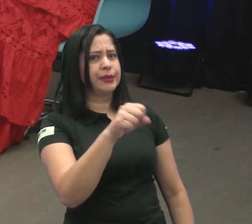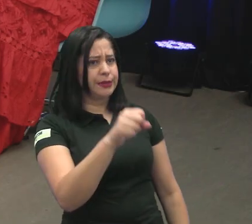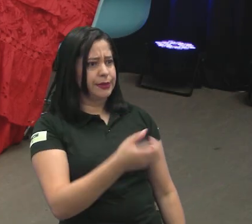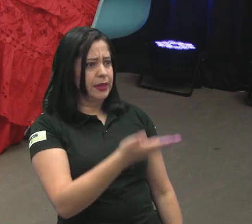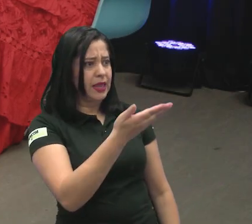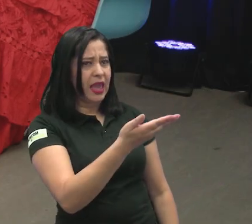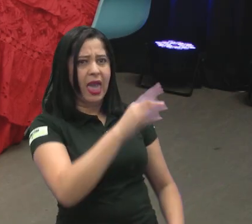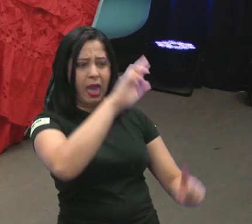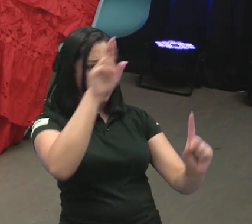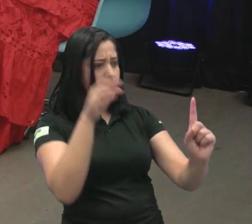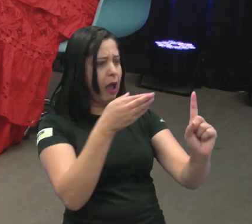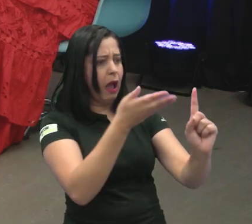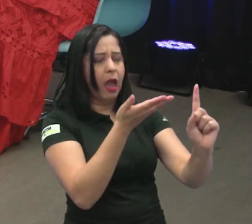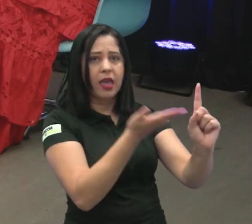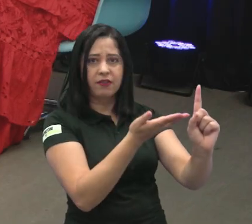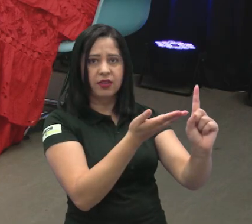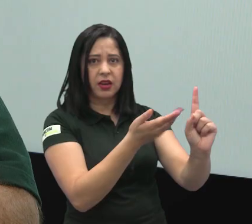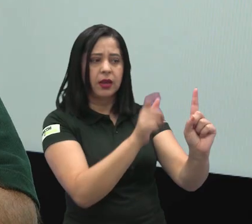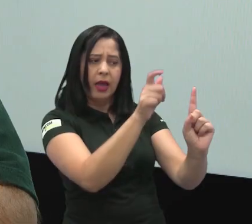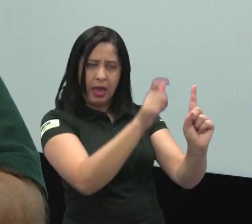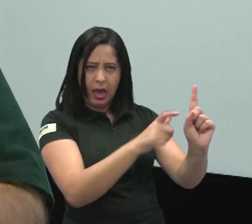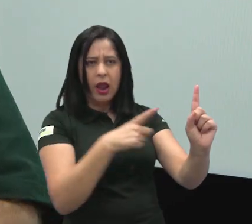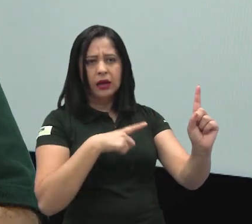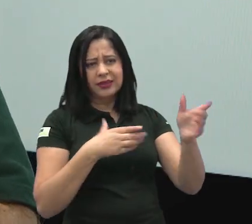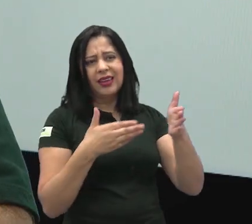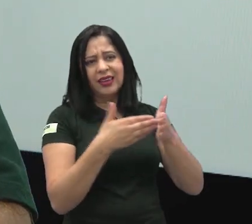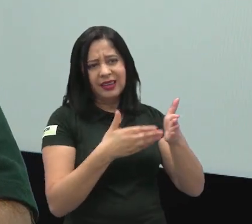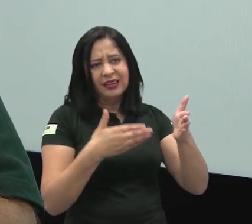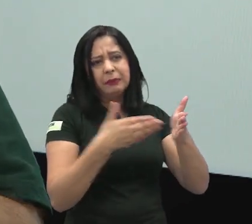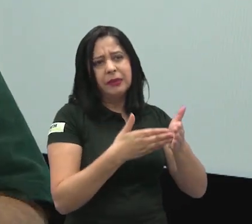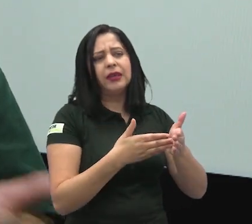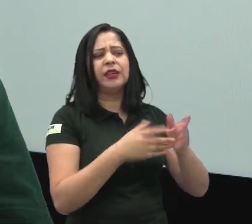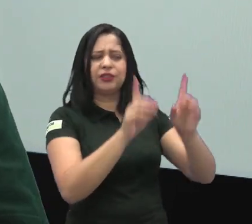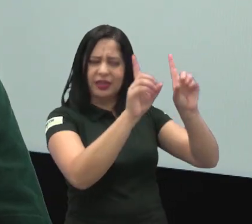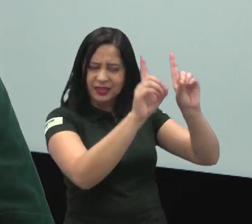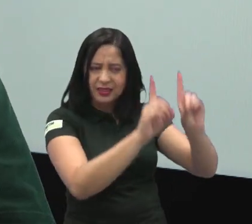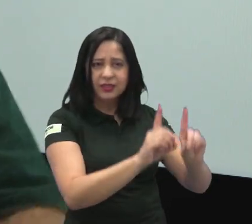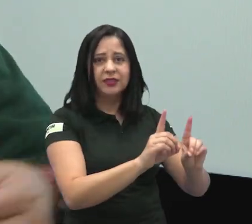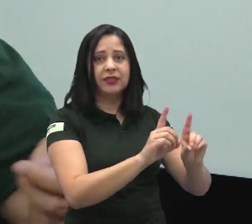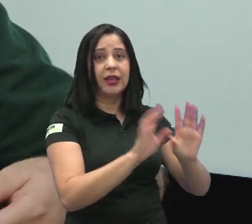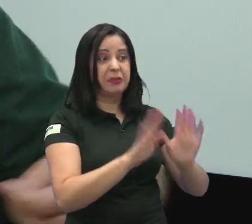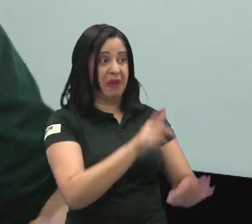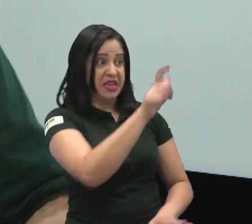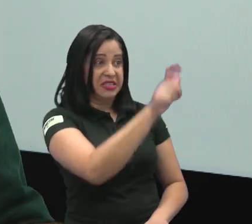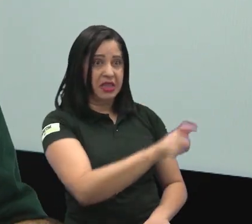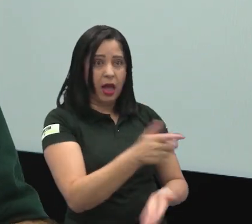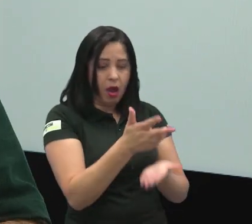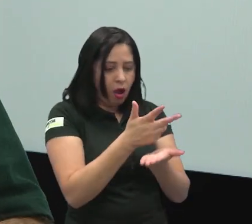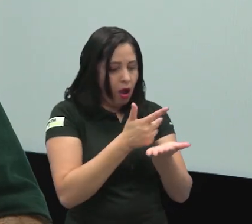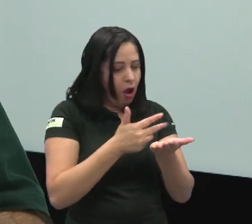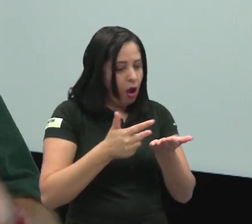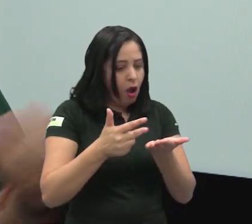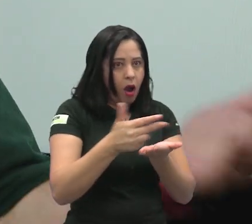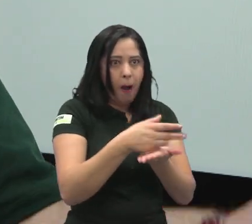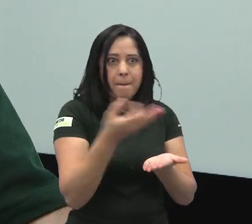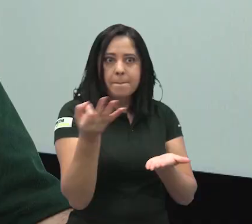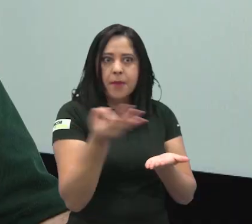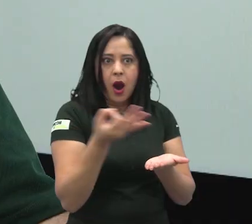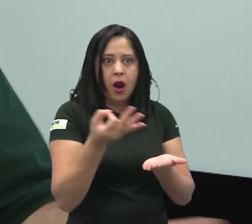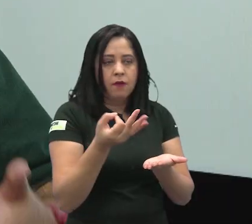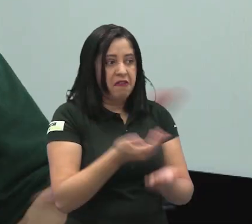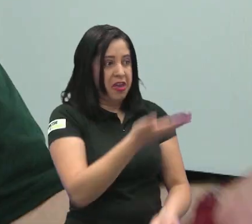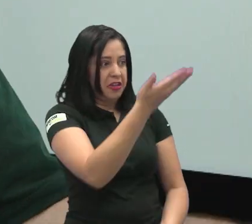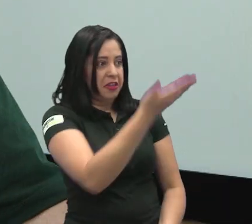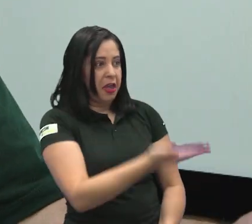uma referência, ela mesmo com as limitações que ela tem físicas, ela desenha muito bem, além de ser